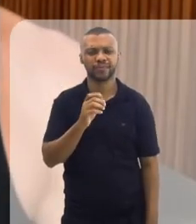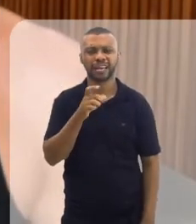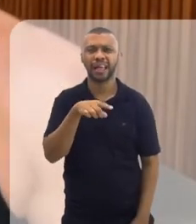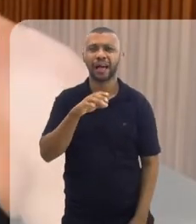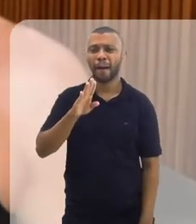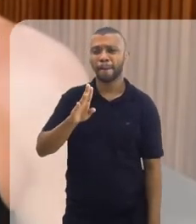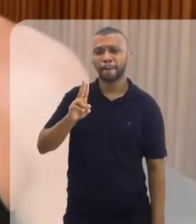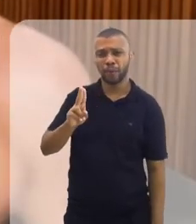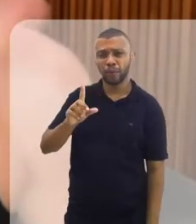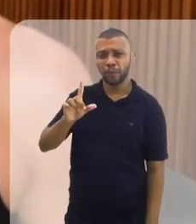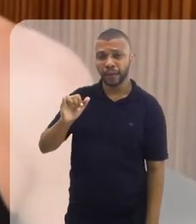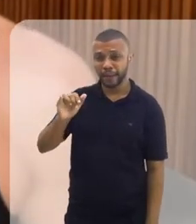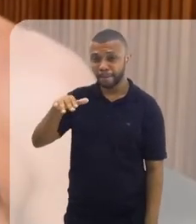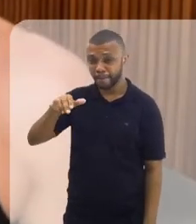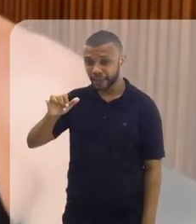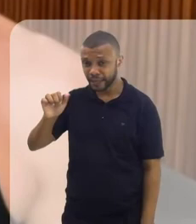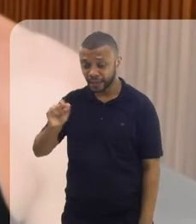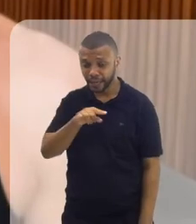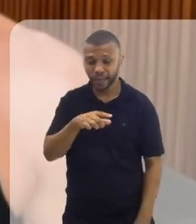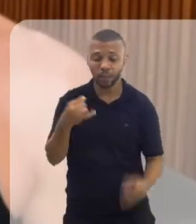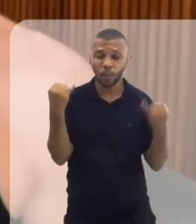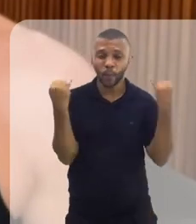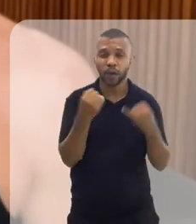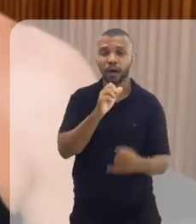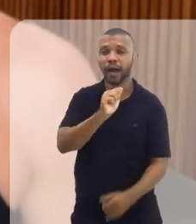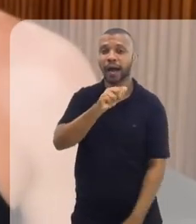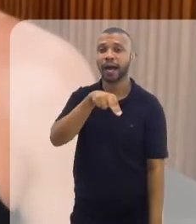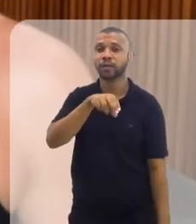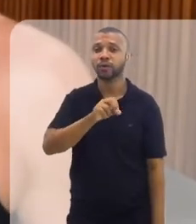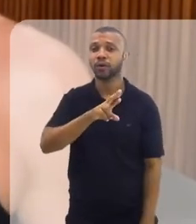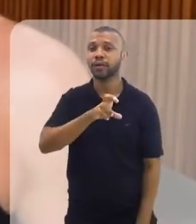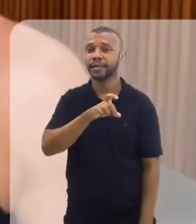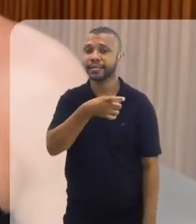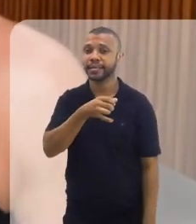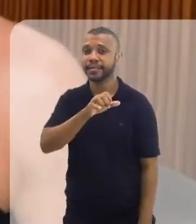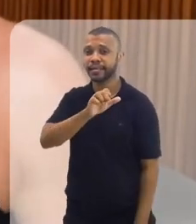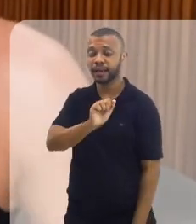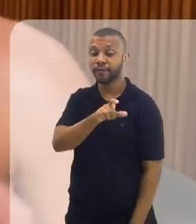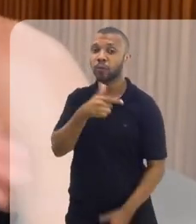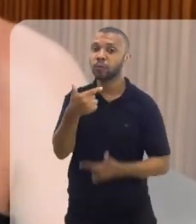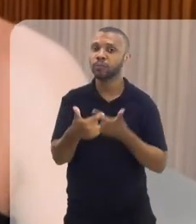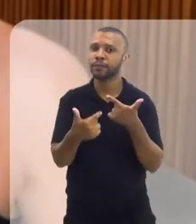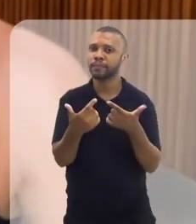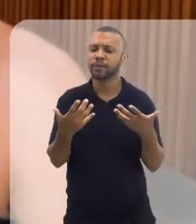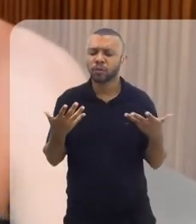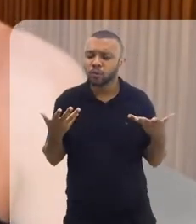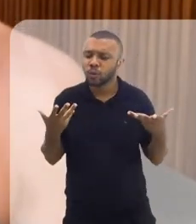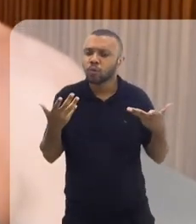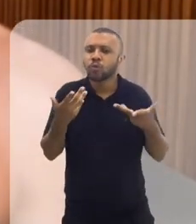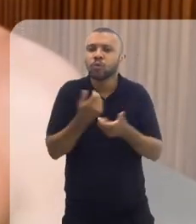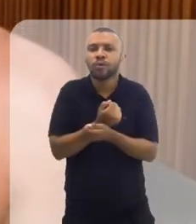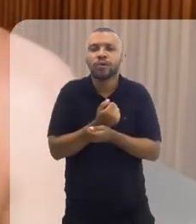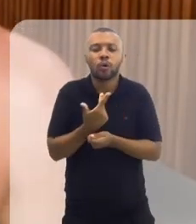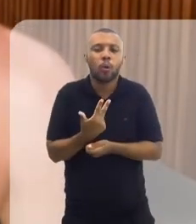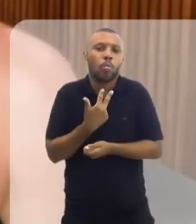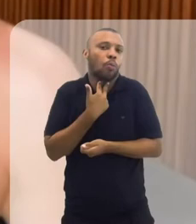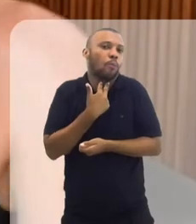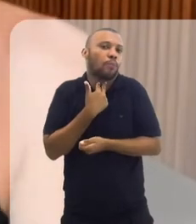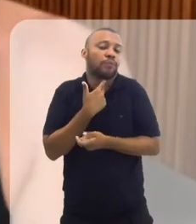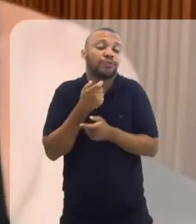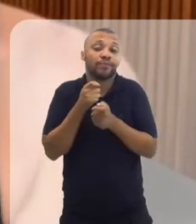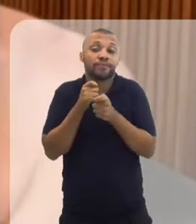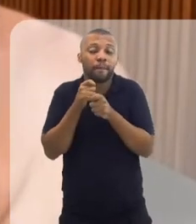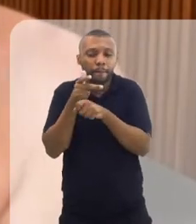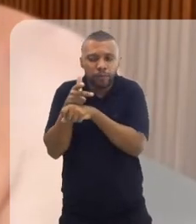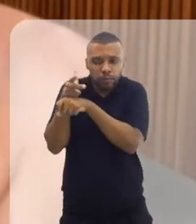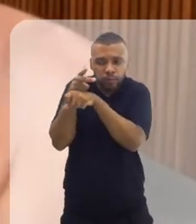é, pró, que era bulimia e anorexia. E foi um trabalho maravilhoso. E eu não